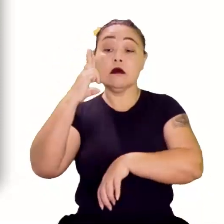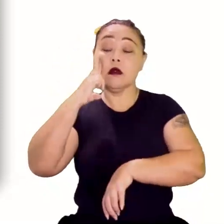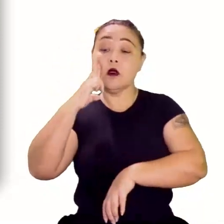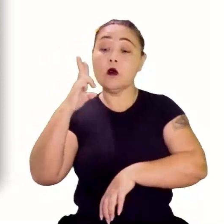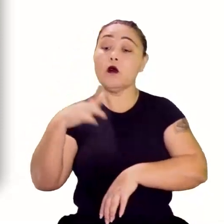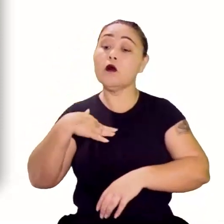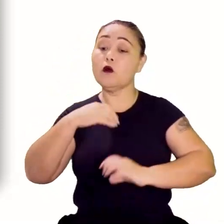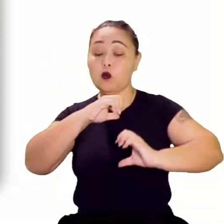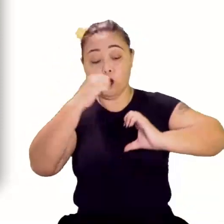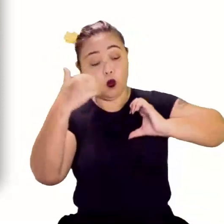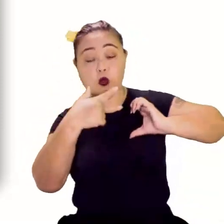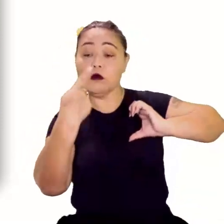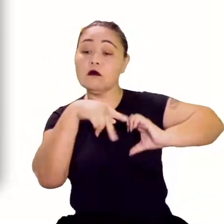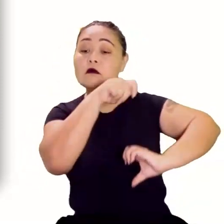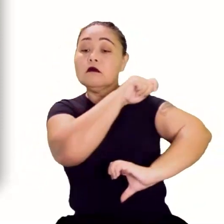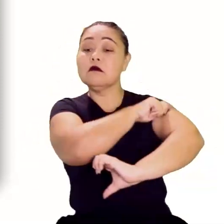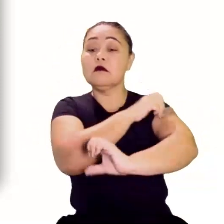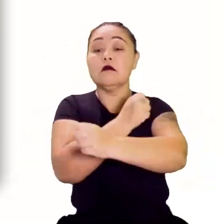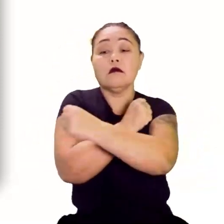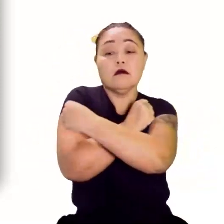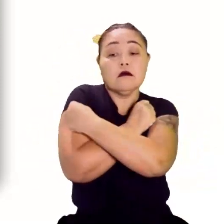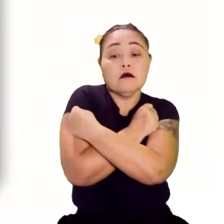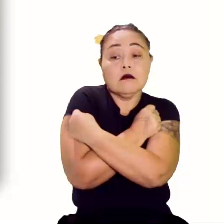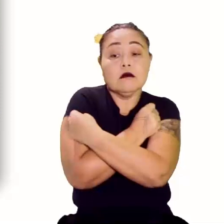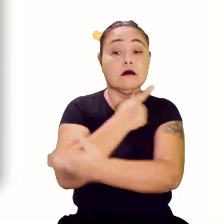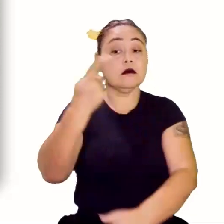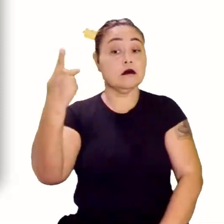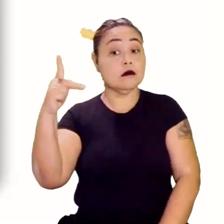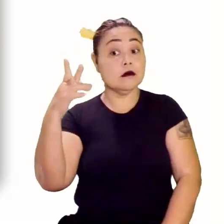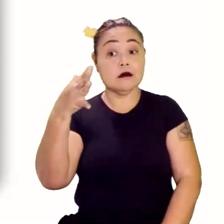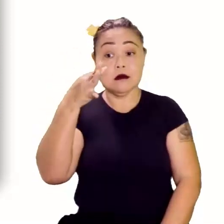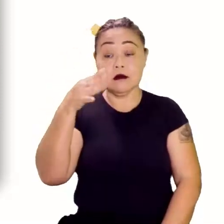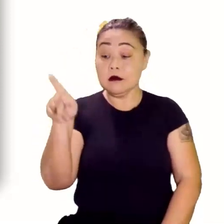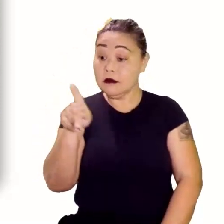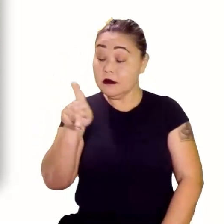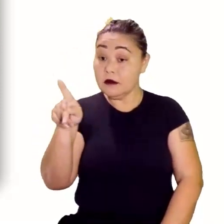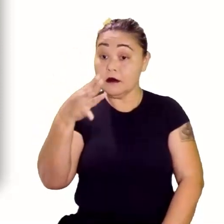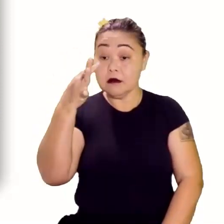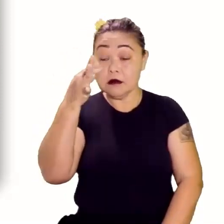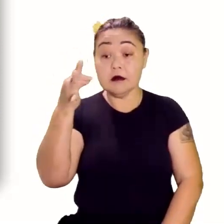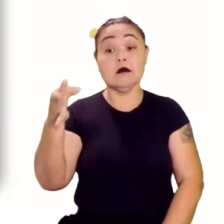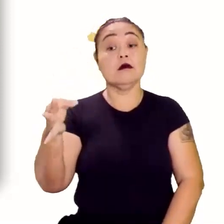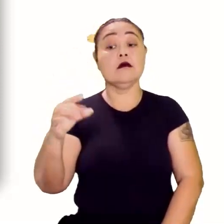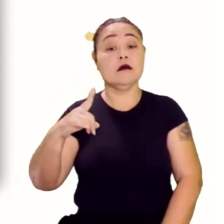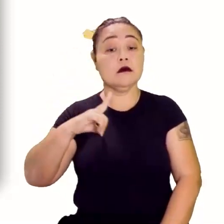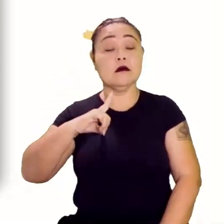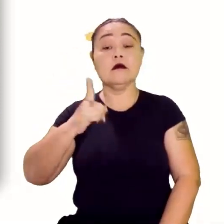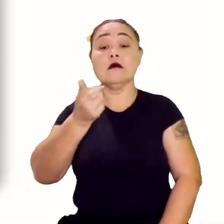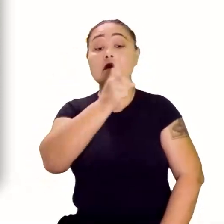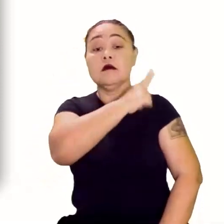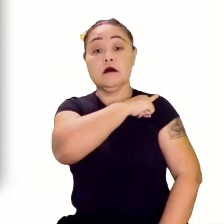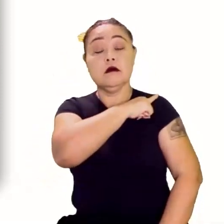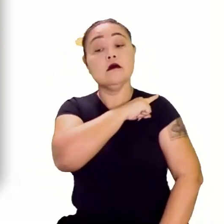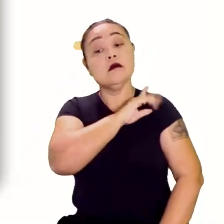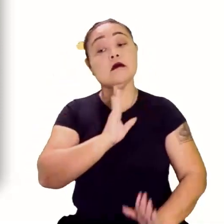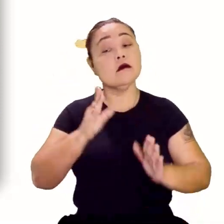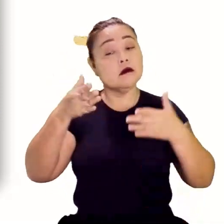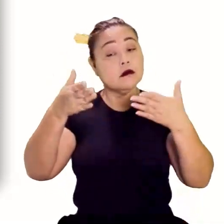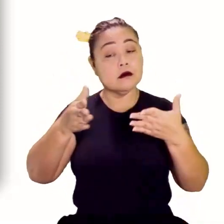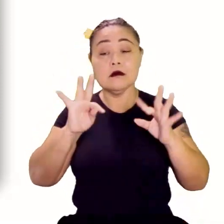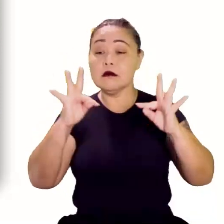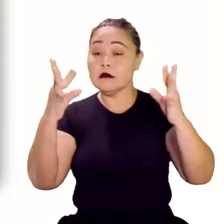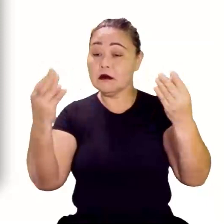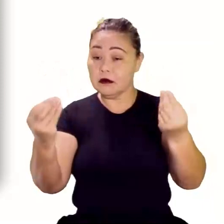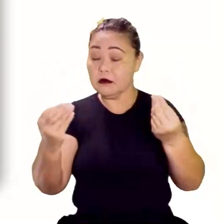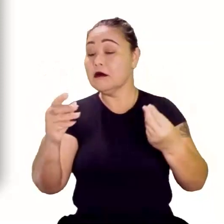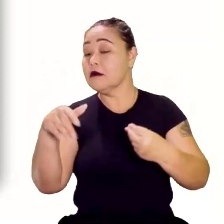no coração dos alunos, abraço aí aos professores, né? A professora presencial do primeiro ano em especial e a